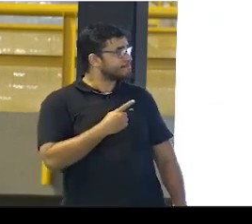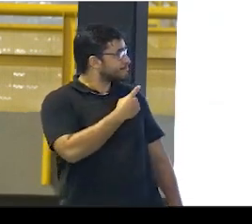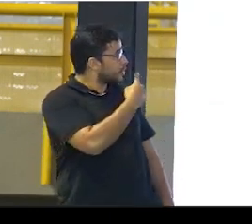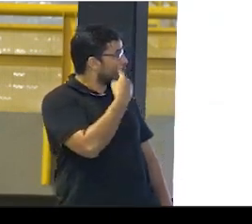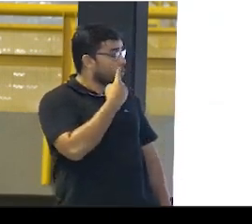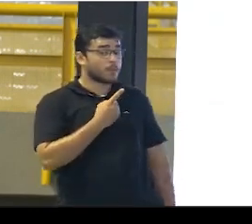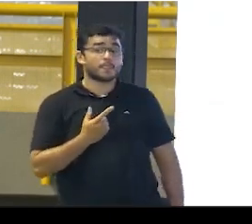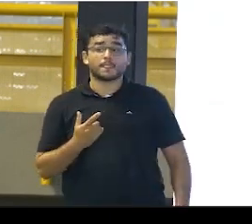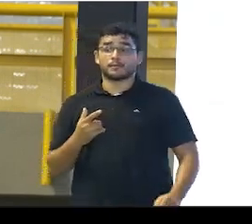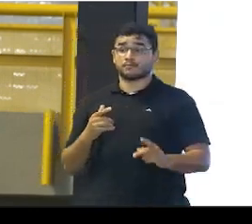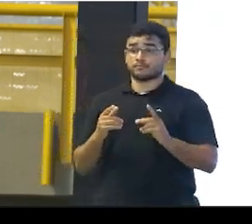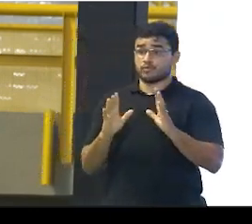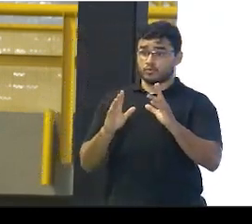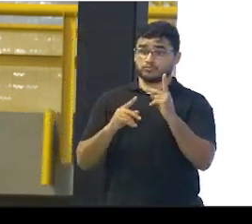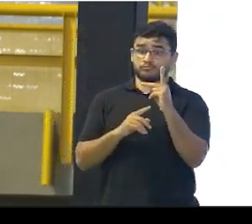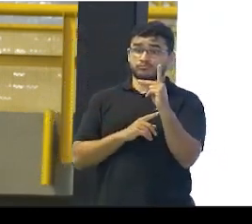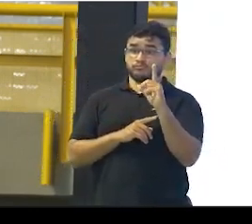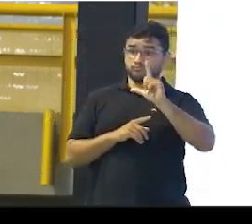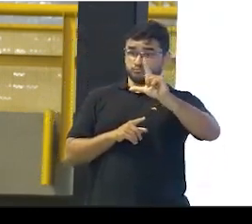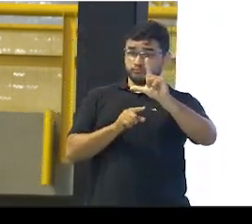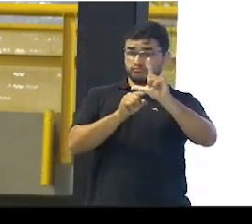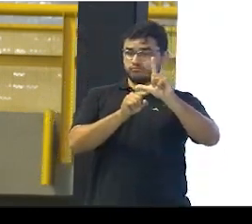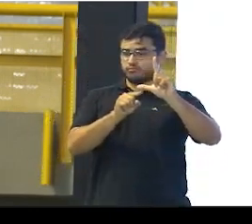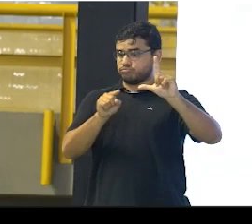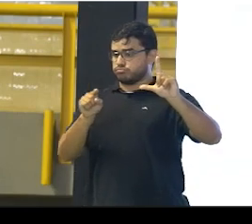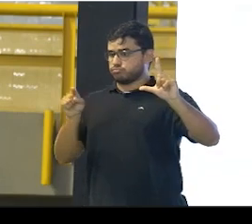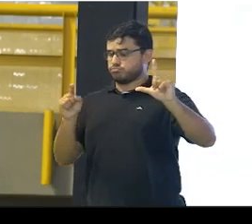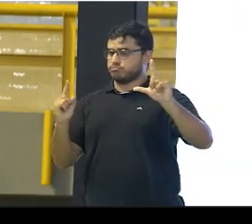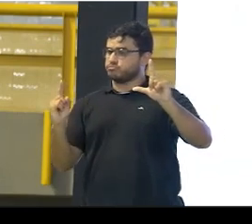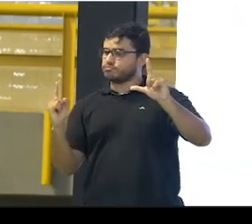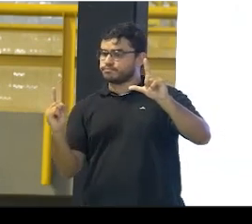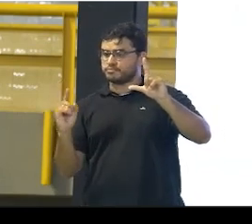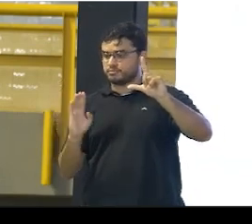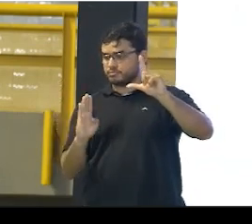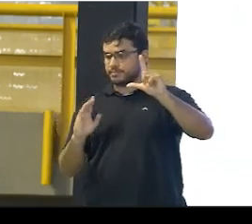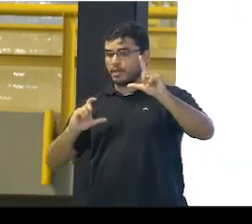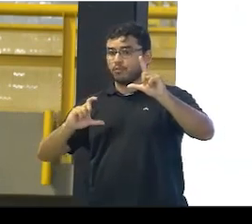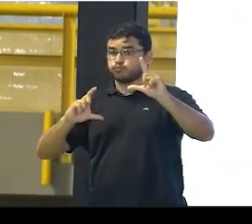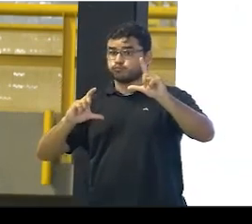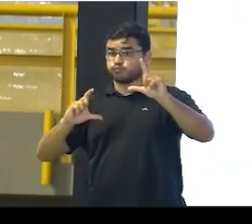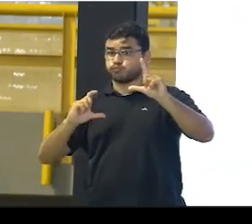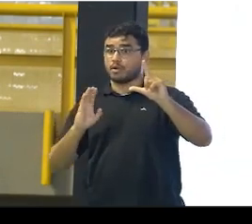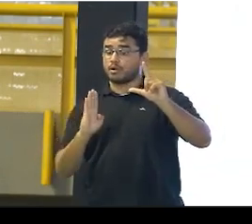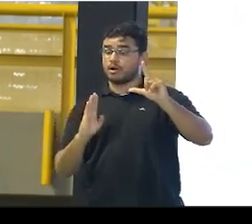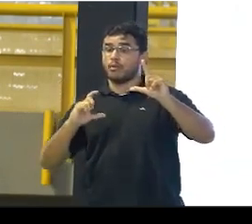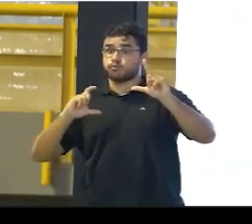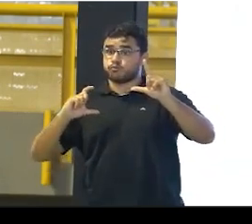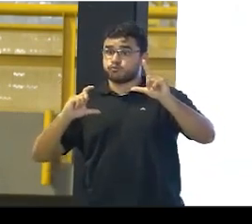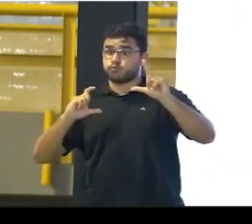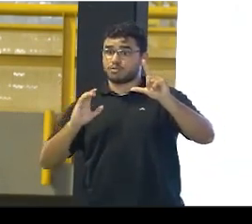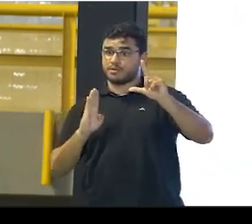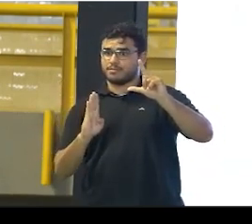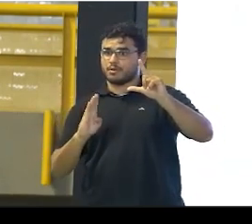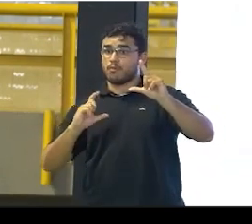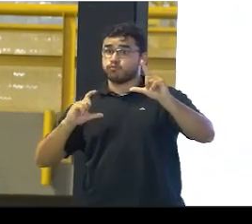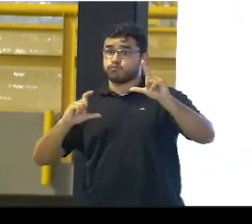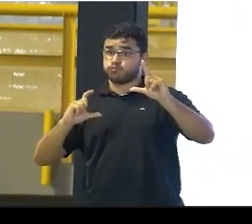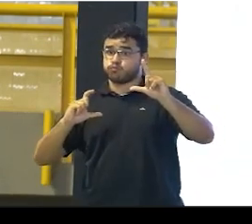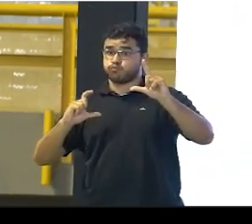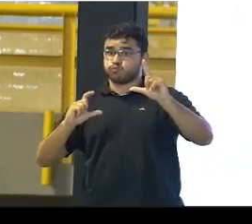essa curiosidade bem direitinho, mostrando o mapinha de Fortaleza, como é que é a questão das ruas, só para vocês, e vocês deixam uma mensagem